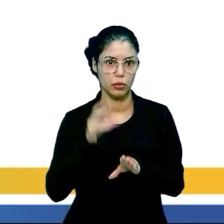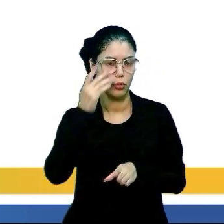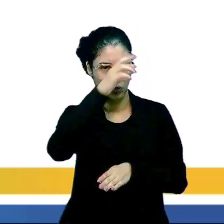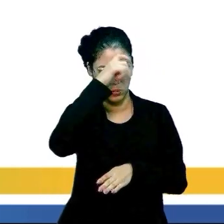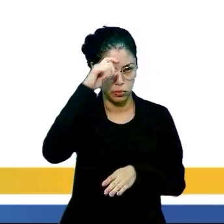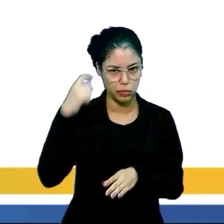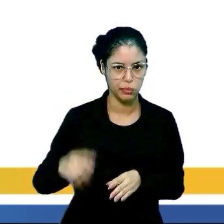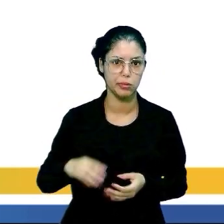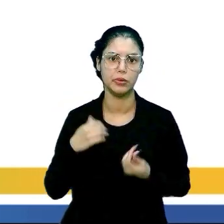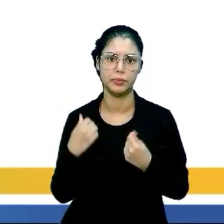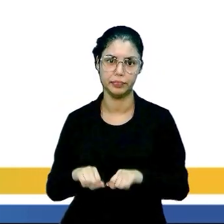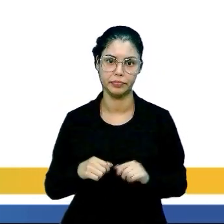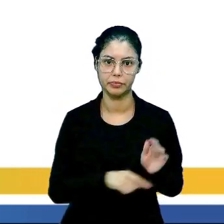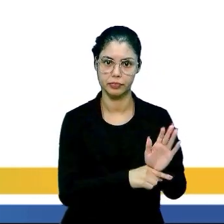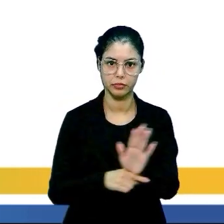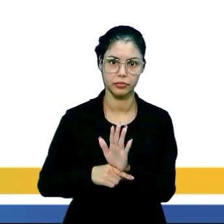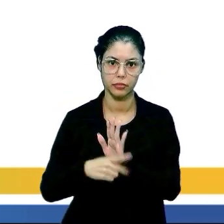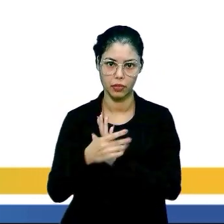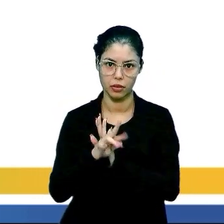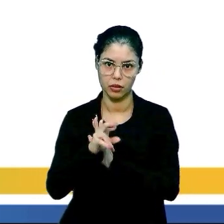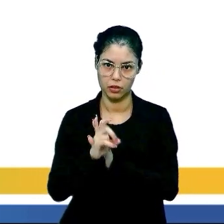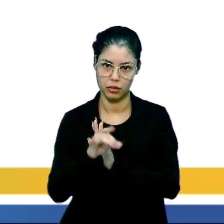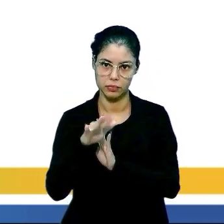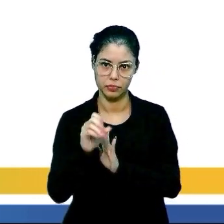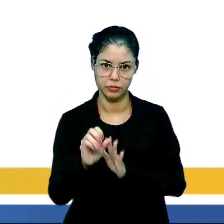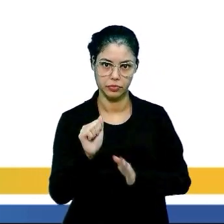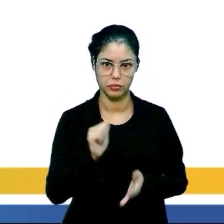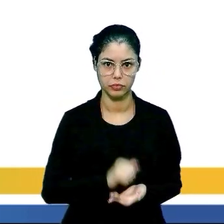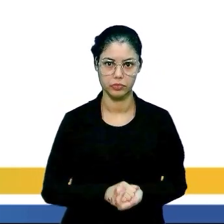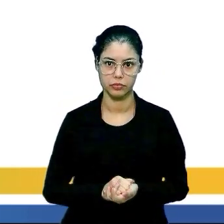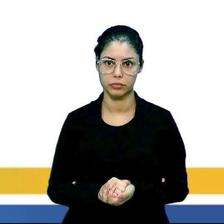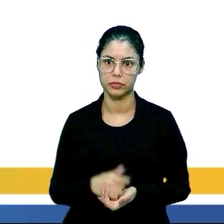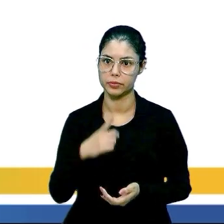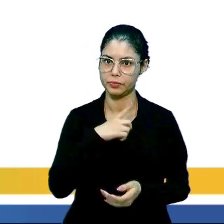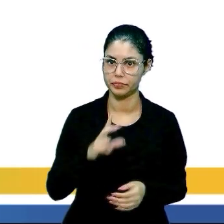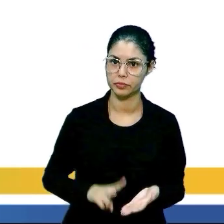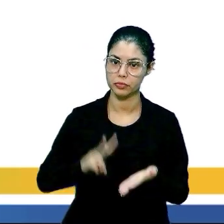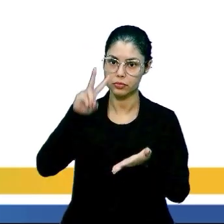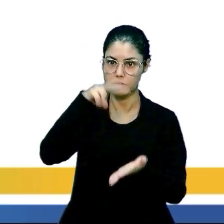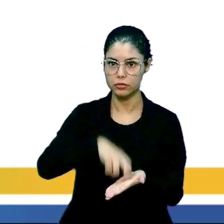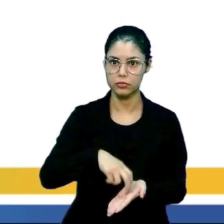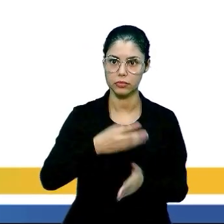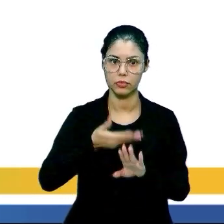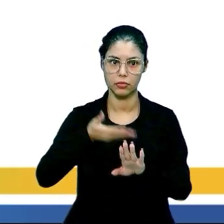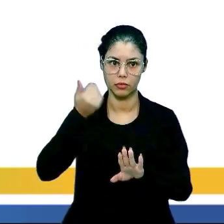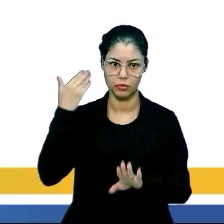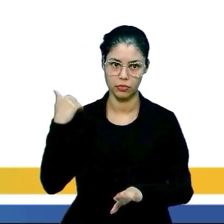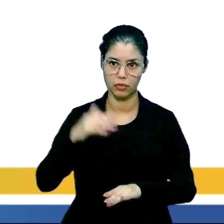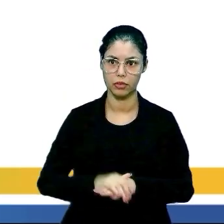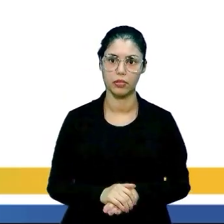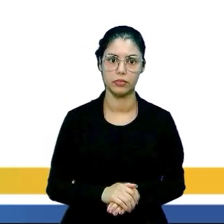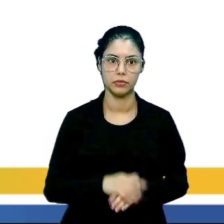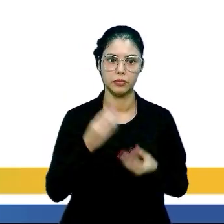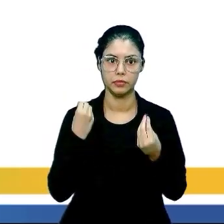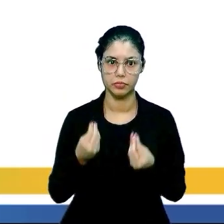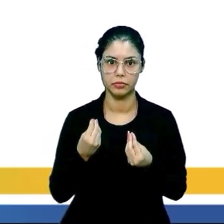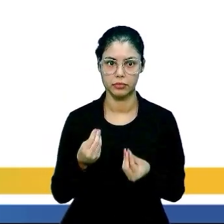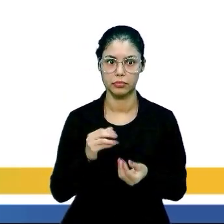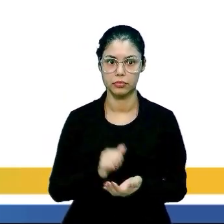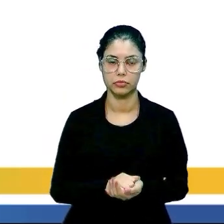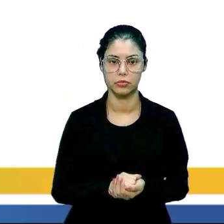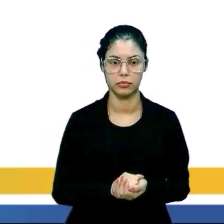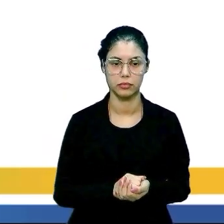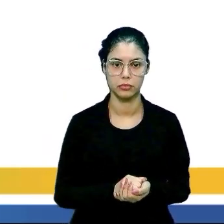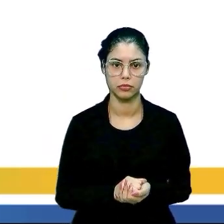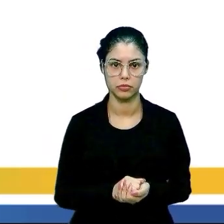Então suou para desprender um pedrouço e teve de pular para trás para que a